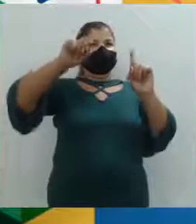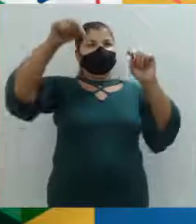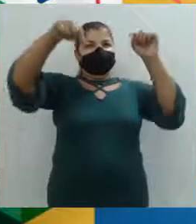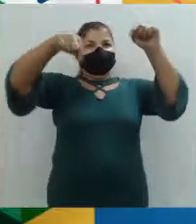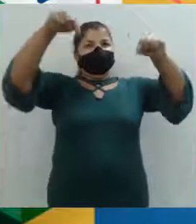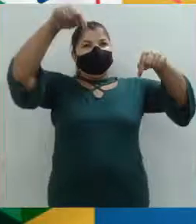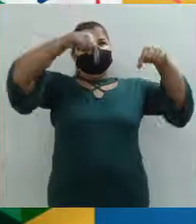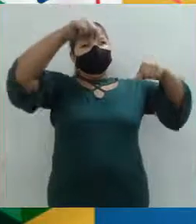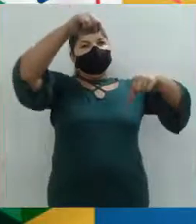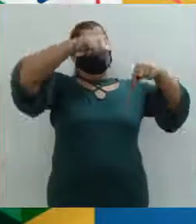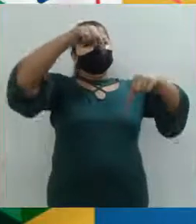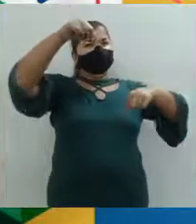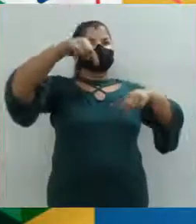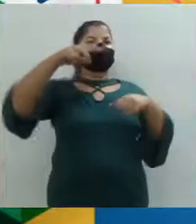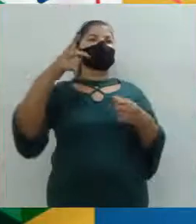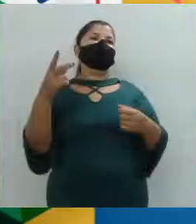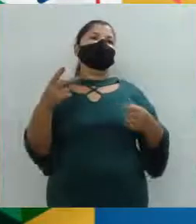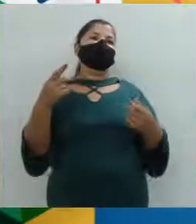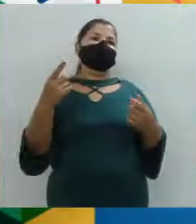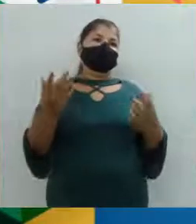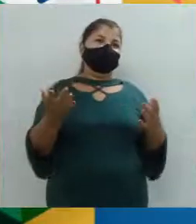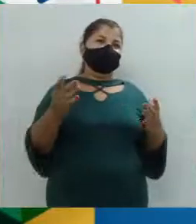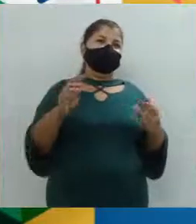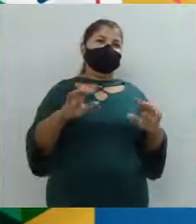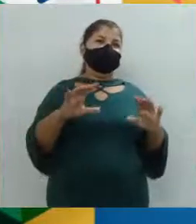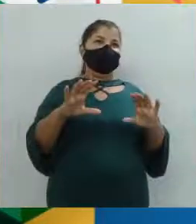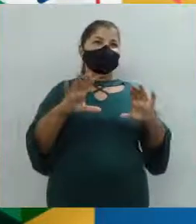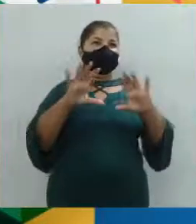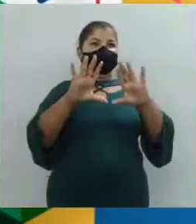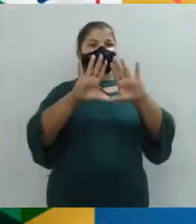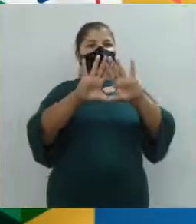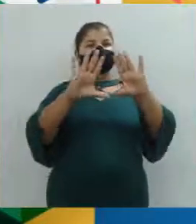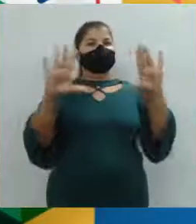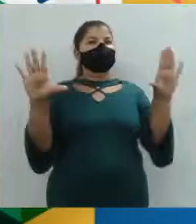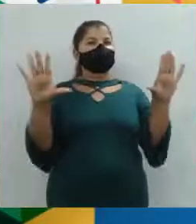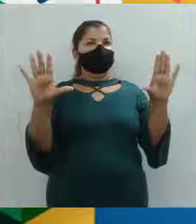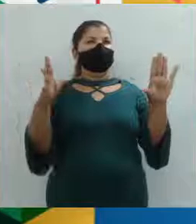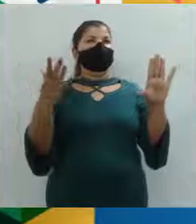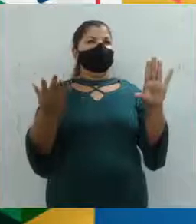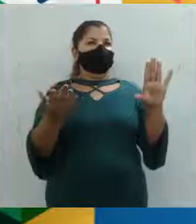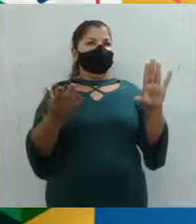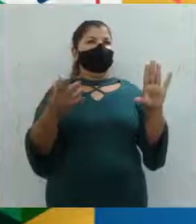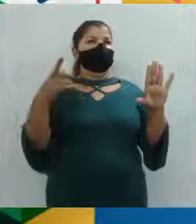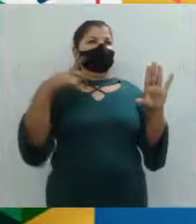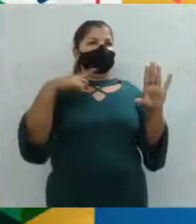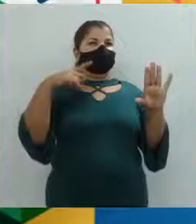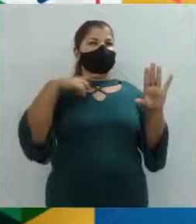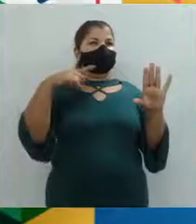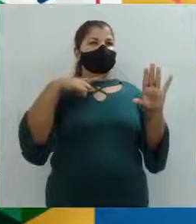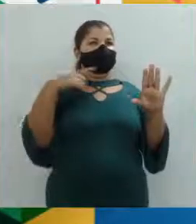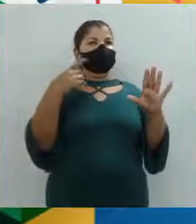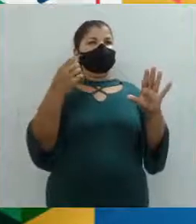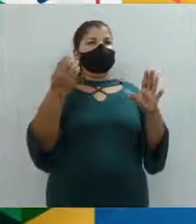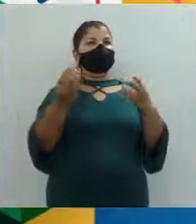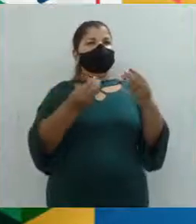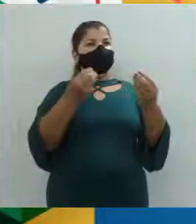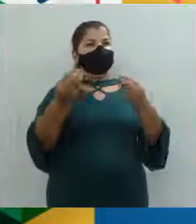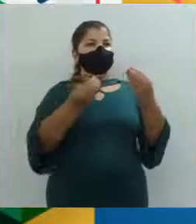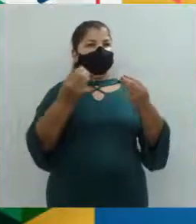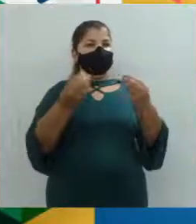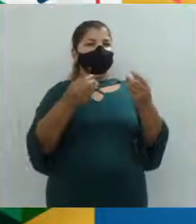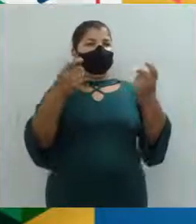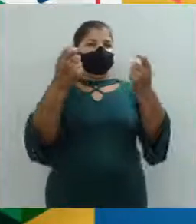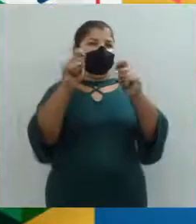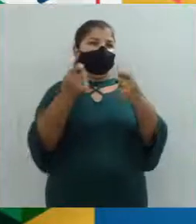objetos em acrílico numa instalação. O que seria uma instalação? Uma instalação é uma forma de